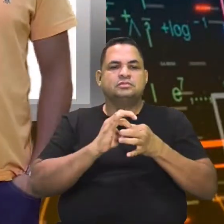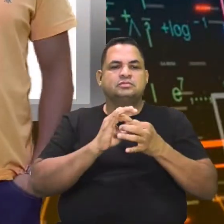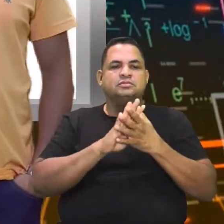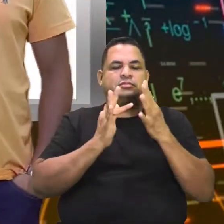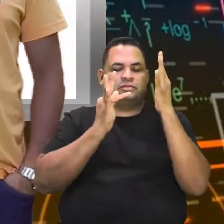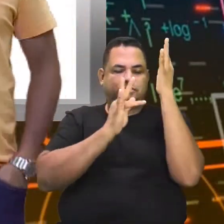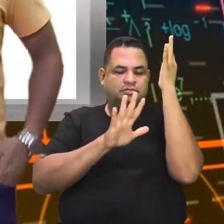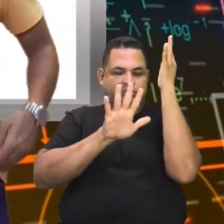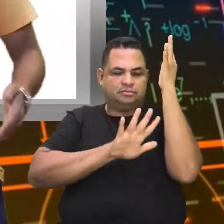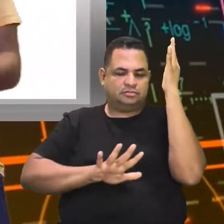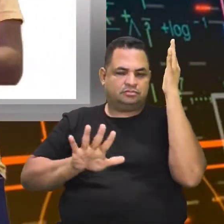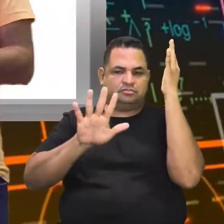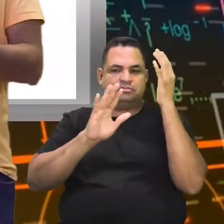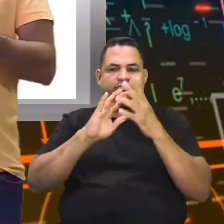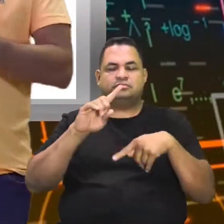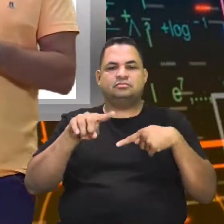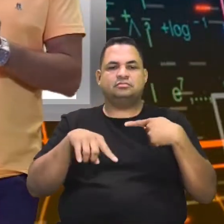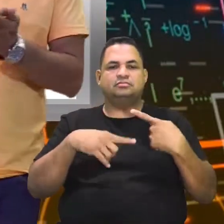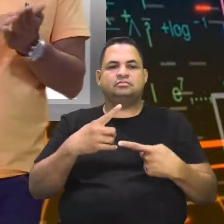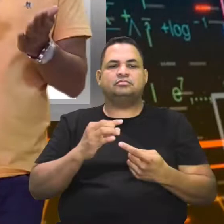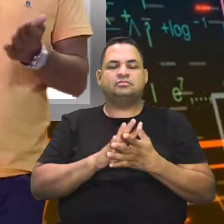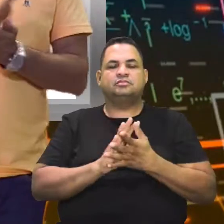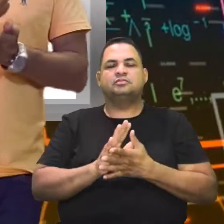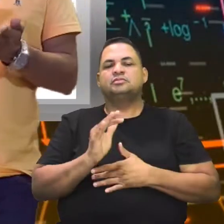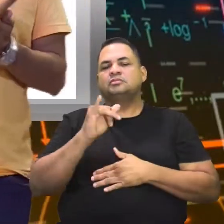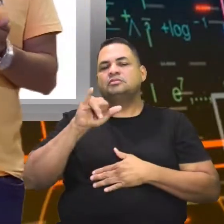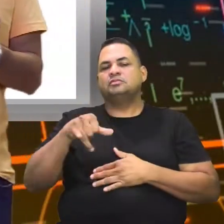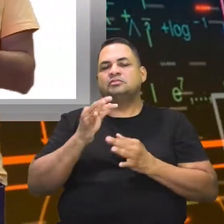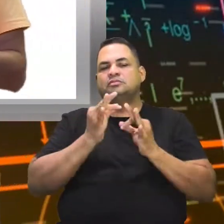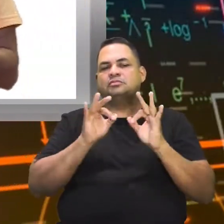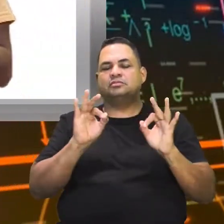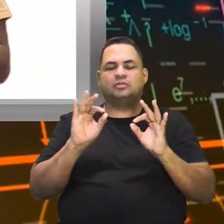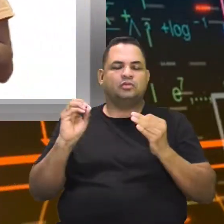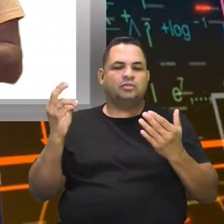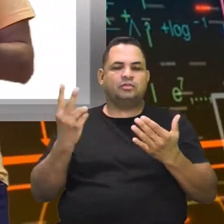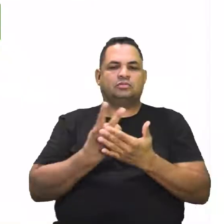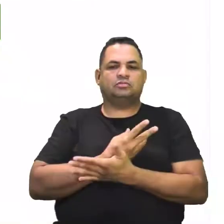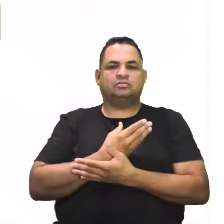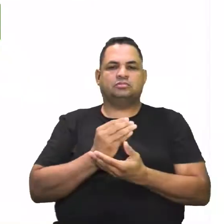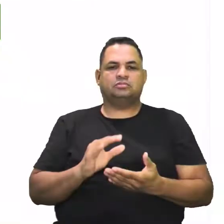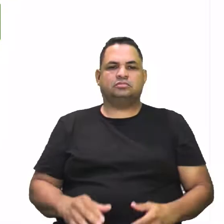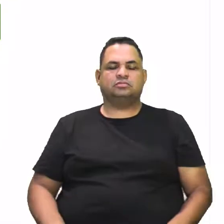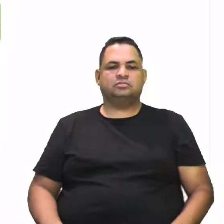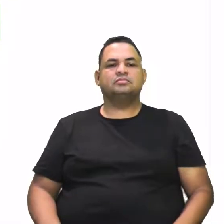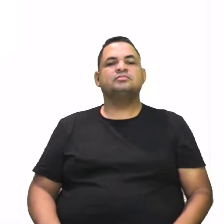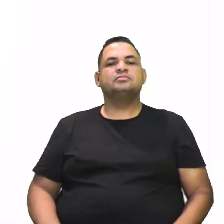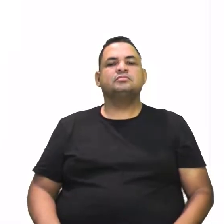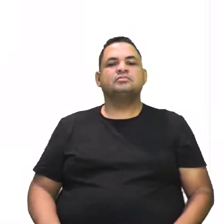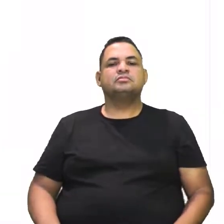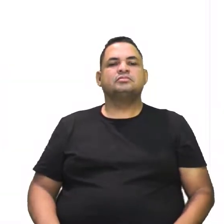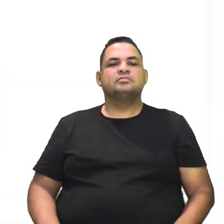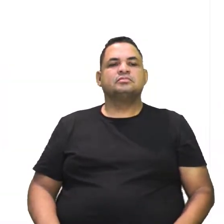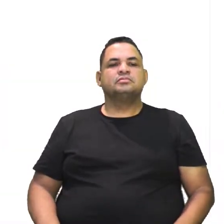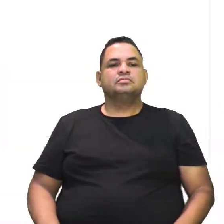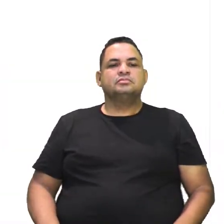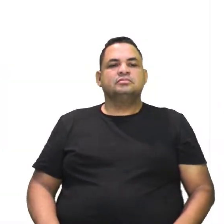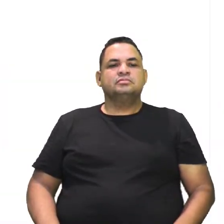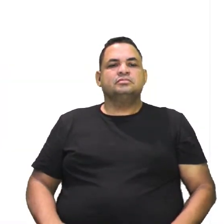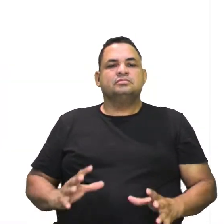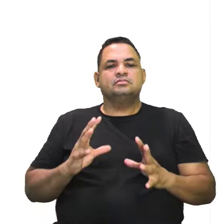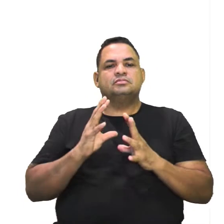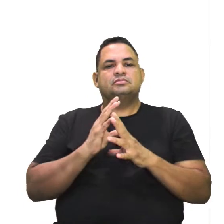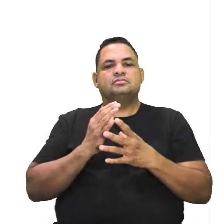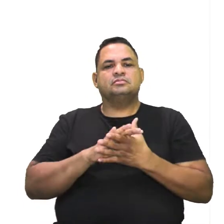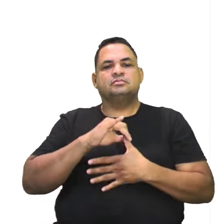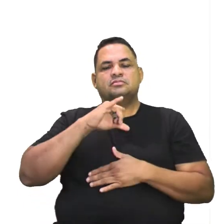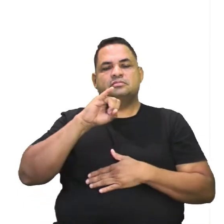as funções. Beleza. Tá bom? Vamos começar pelo juro simples. Vamos ver como é que funciona. Olha lá como é que vai ficar. No juro simples fica assim, ó.